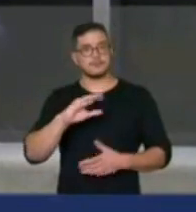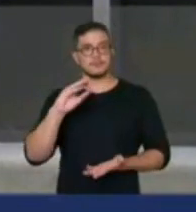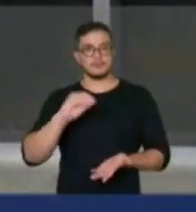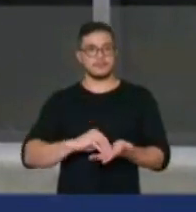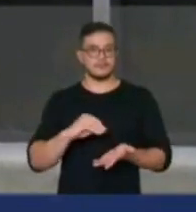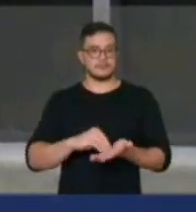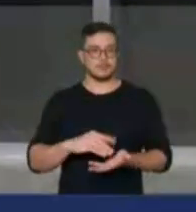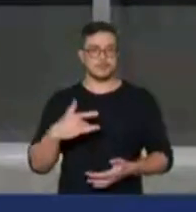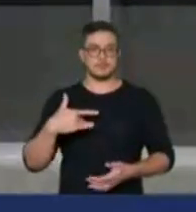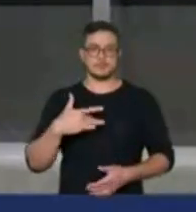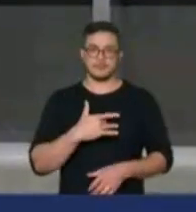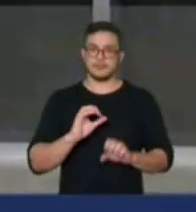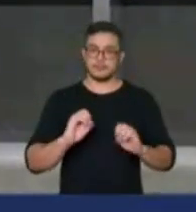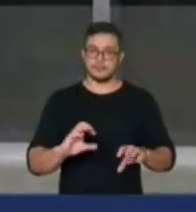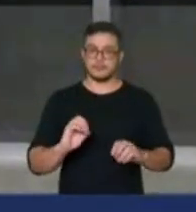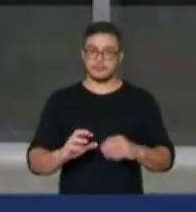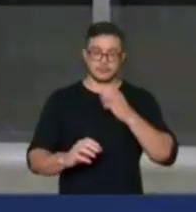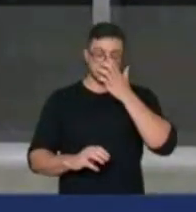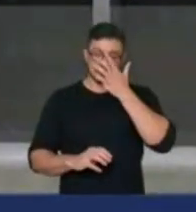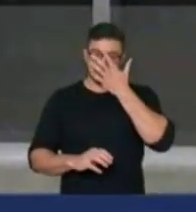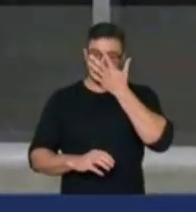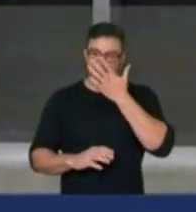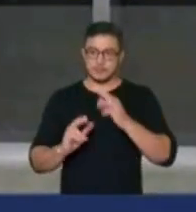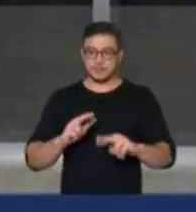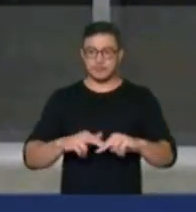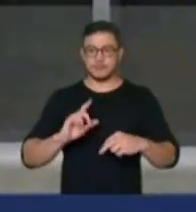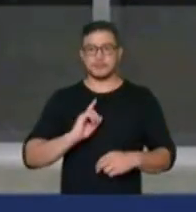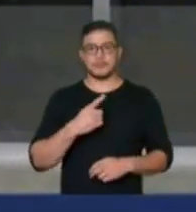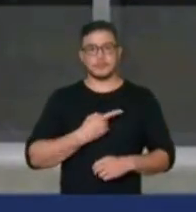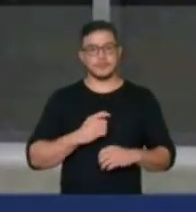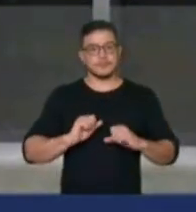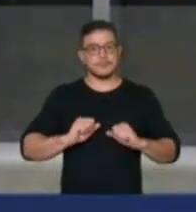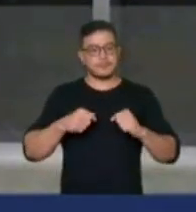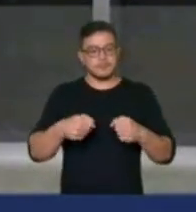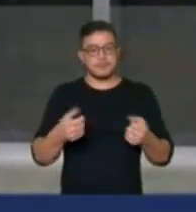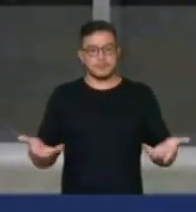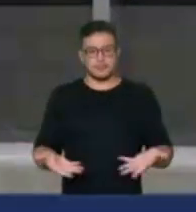nossa luta e é isso que nós vamos batalhar no dia de hoje e de amanhã. Muito obrigado.